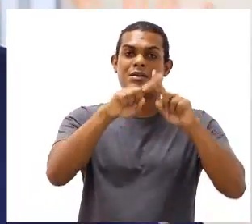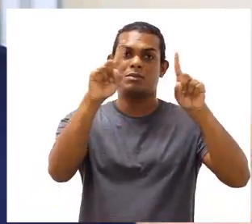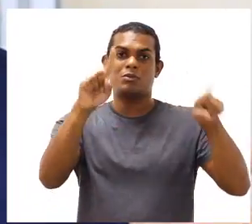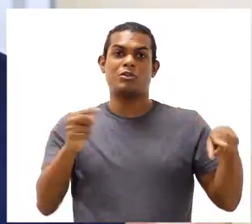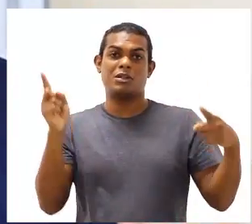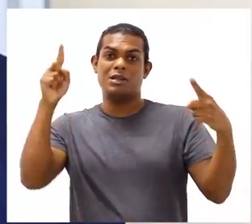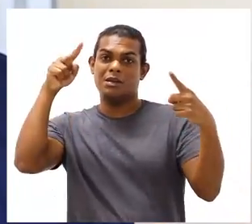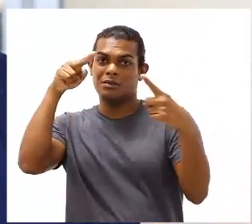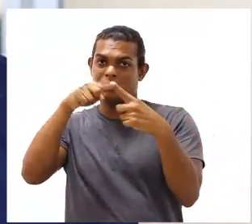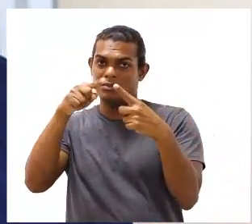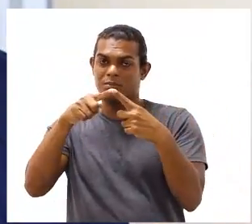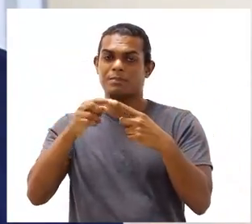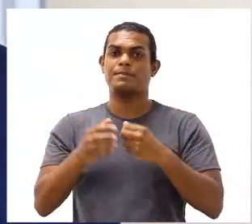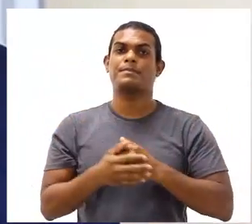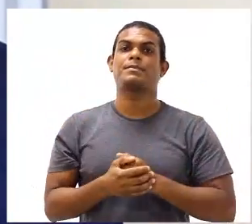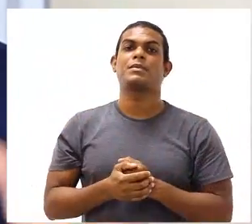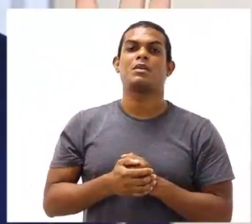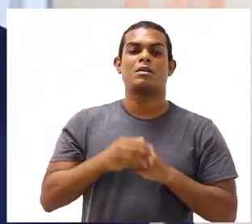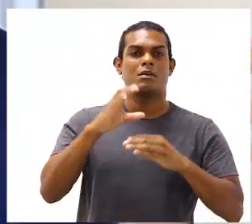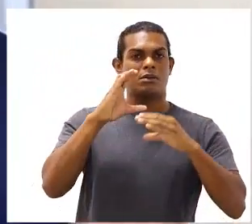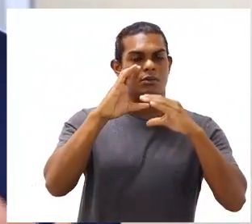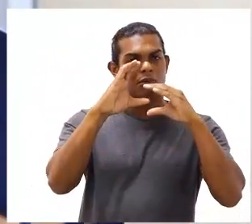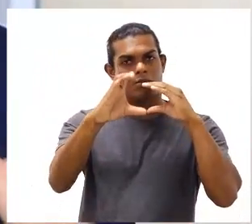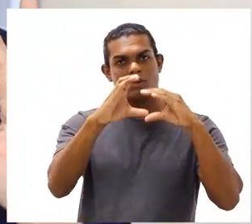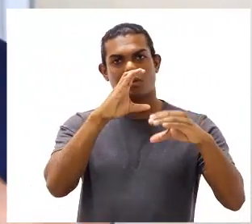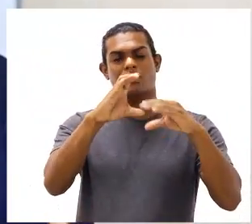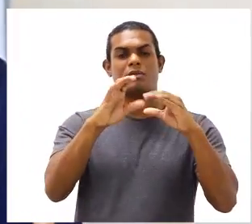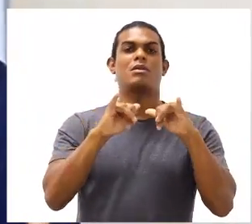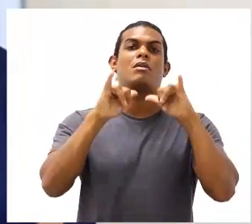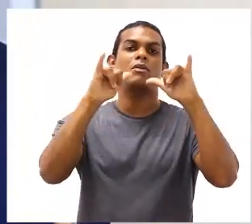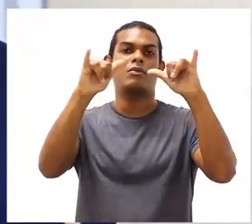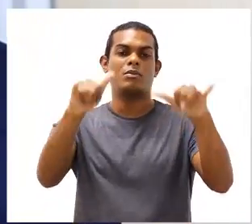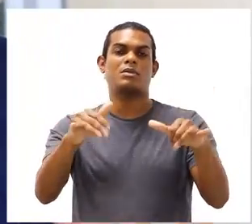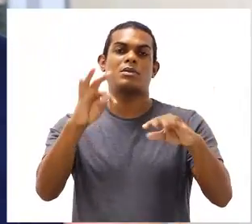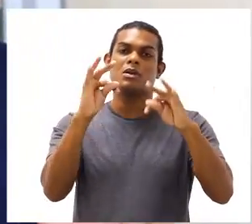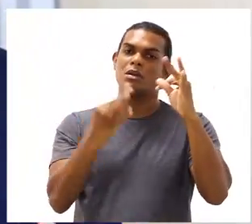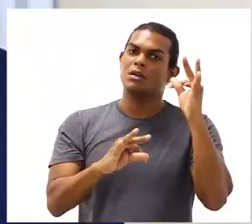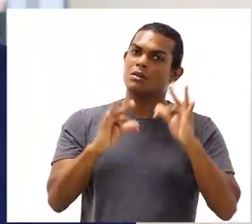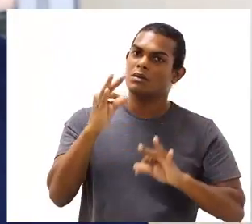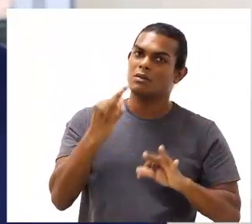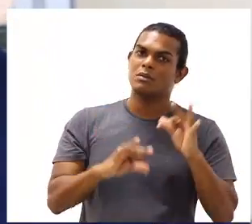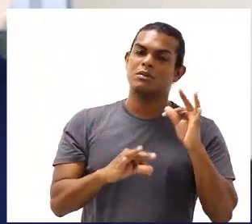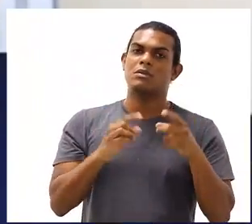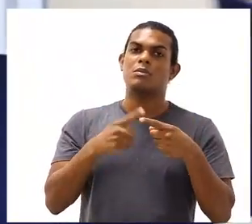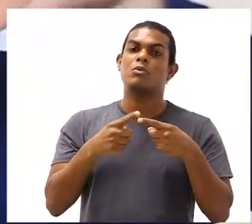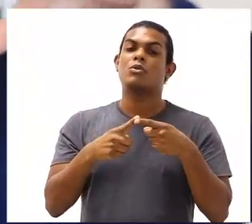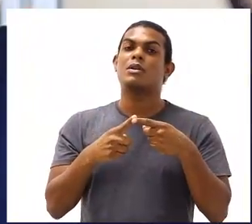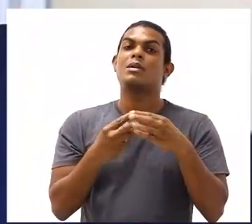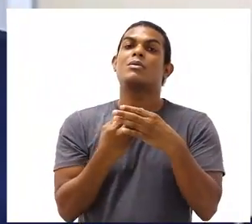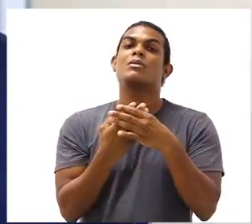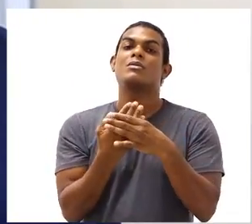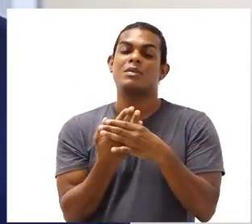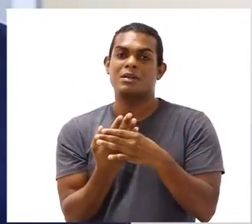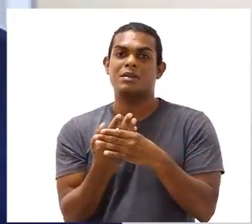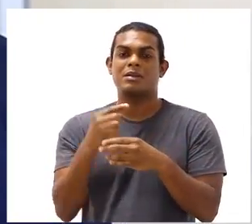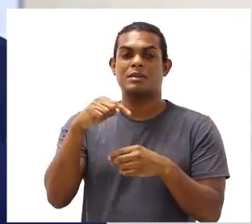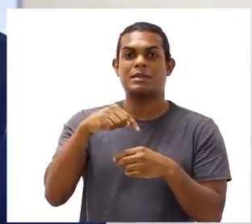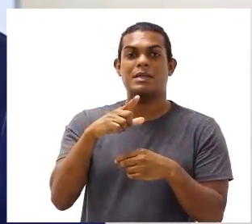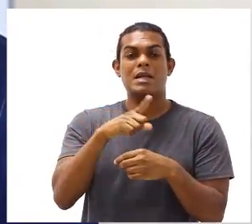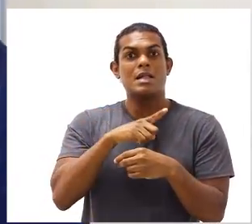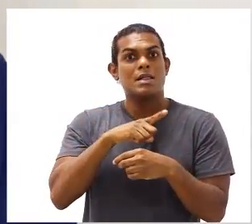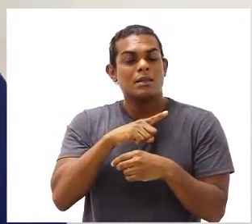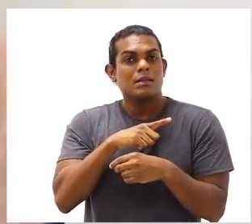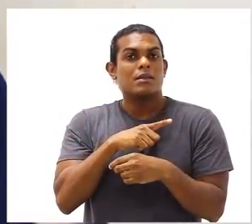articulação entre informação, comunicação, informação e tecnologia, porque a universidade tinha várias unidades dispersas de